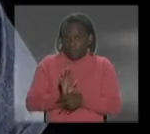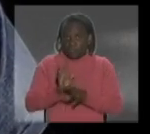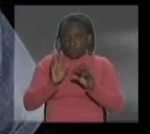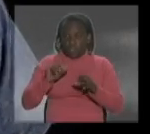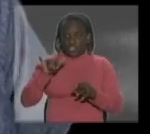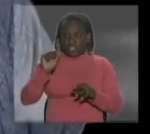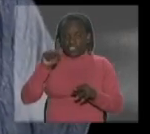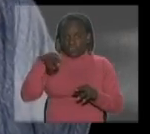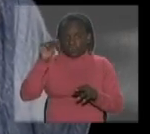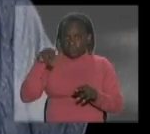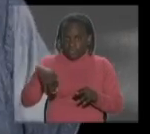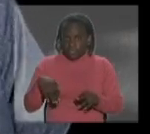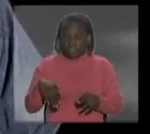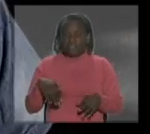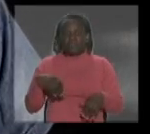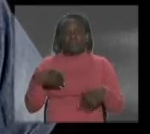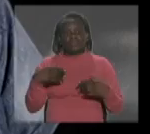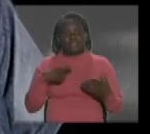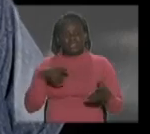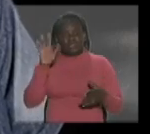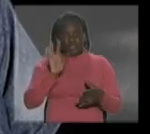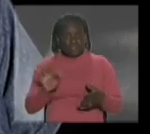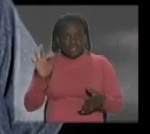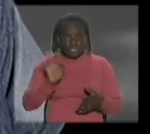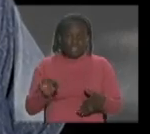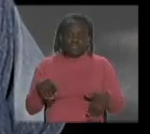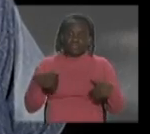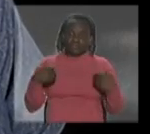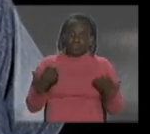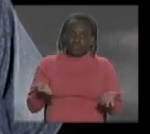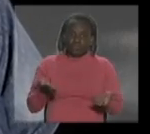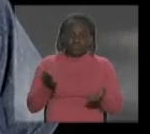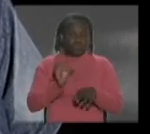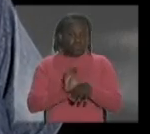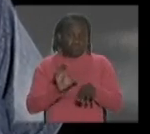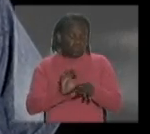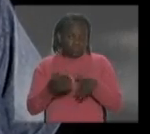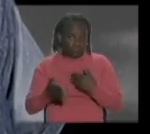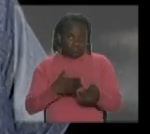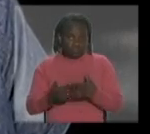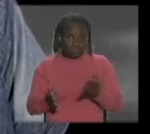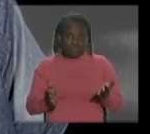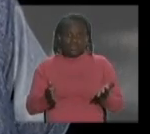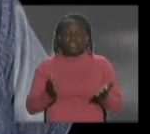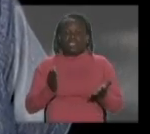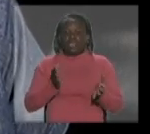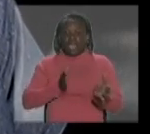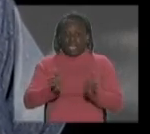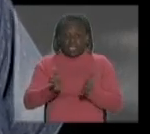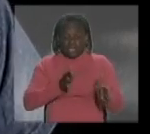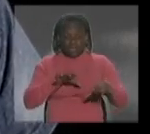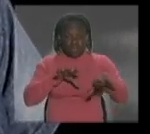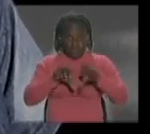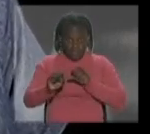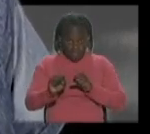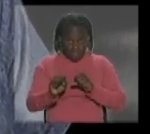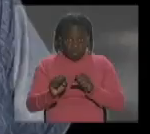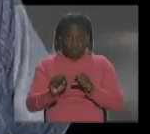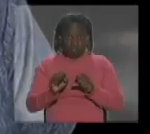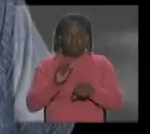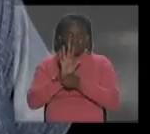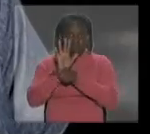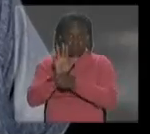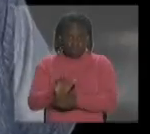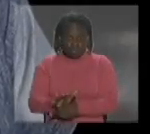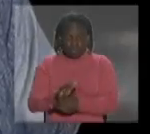caso da Yasmin, seja no caso uma faculdade, seja um curso. De algum modo, o acesso à formação, ele